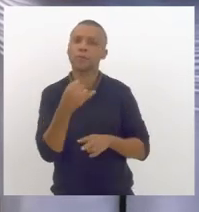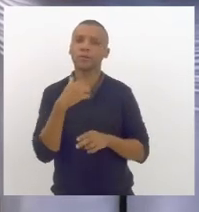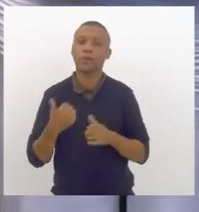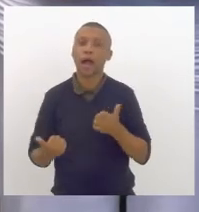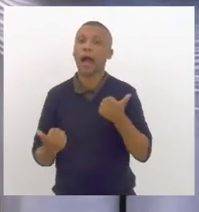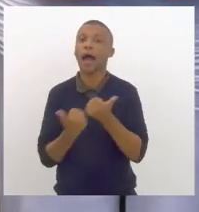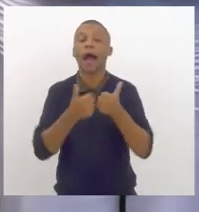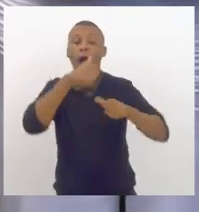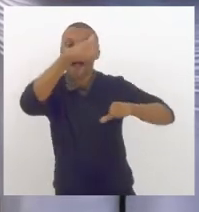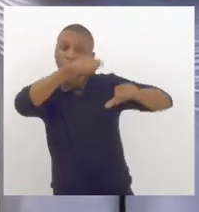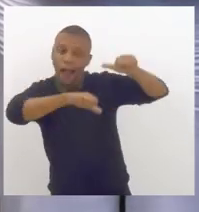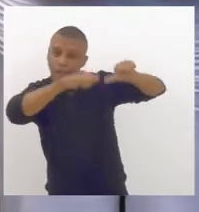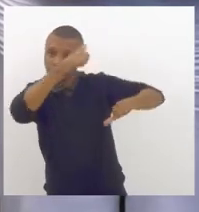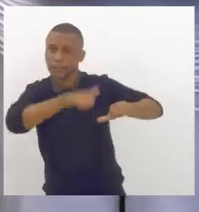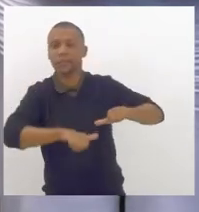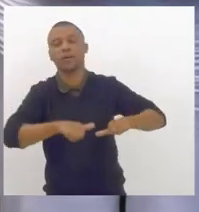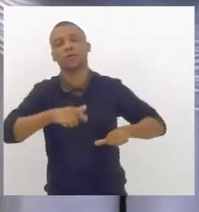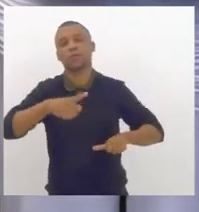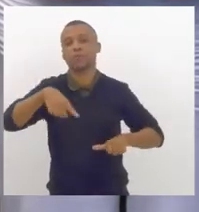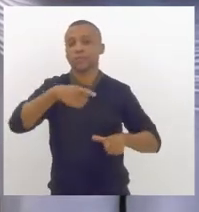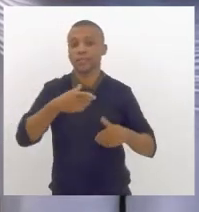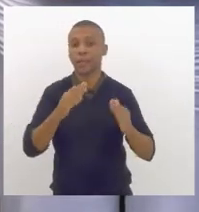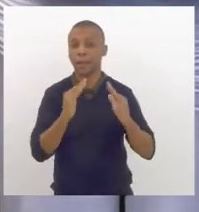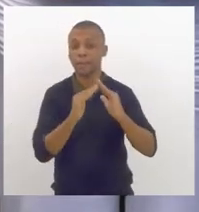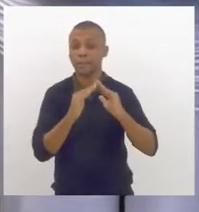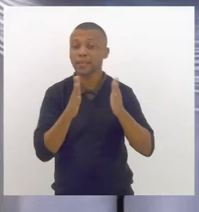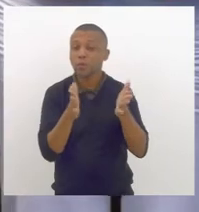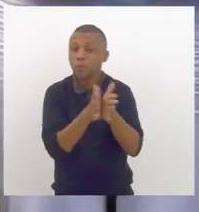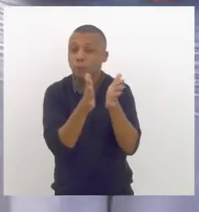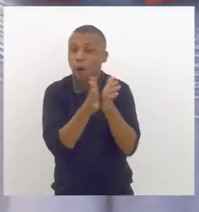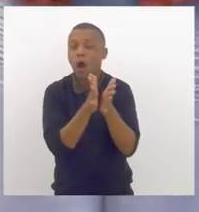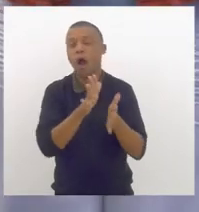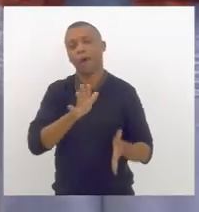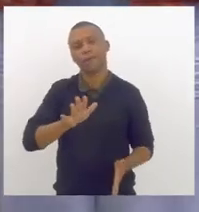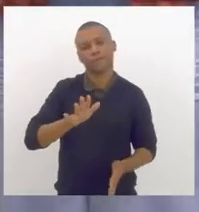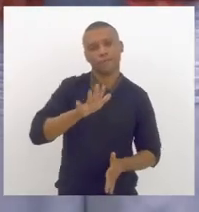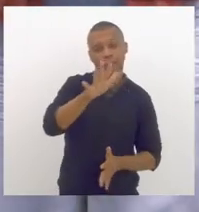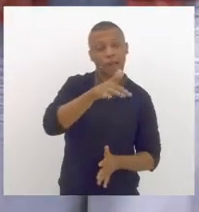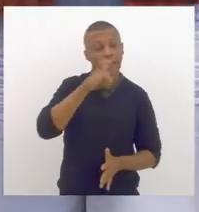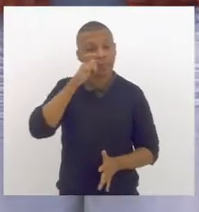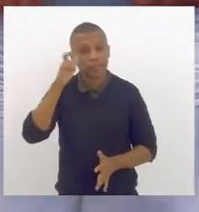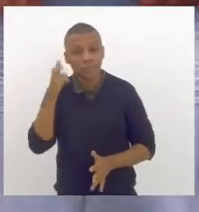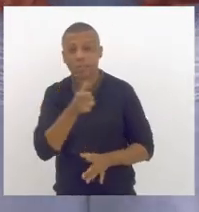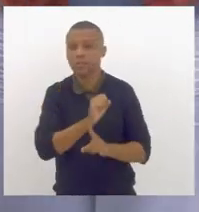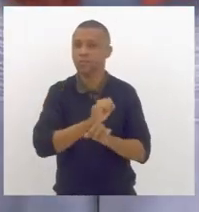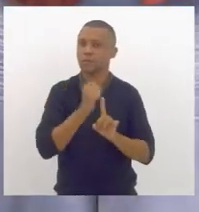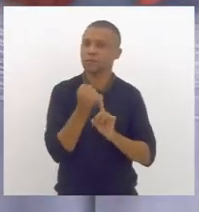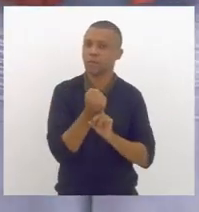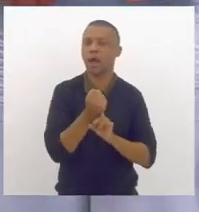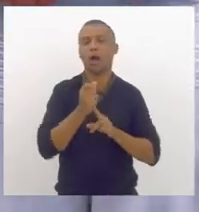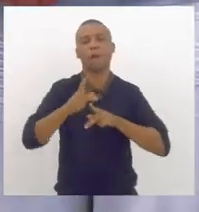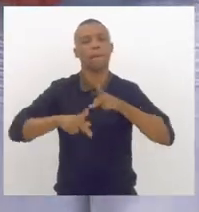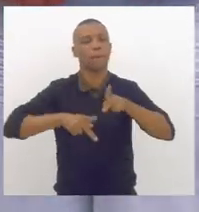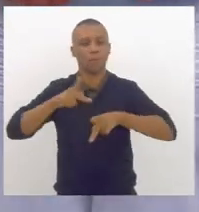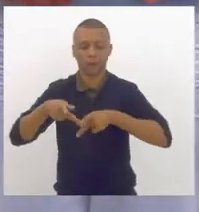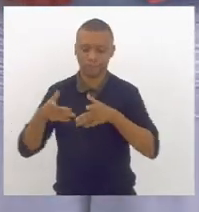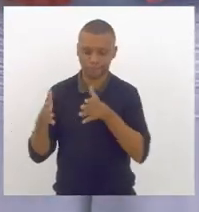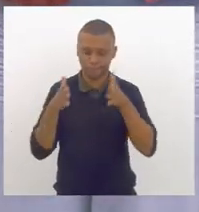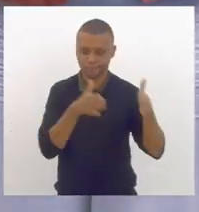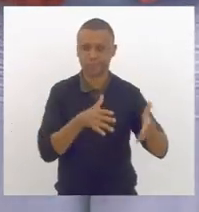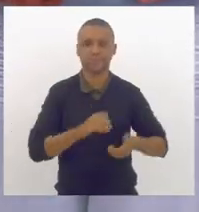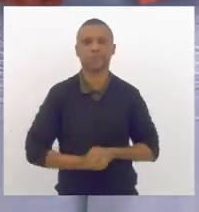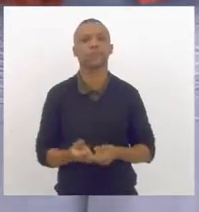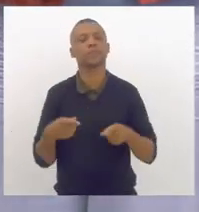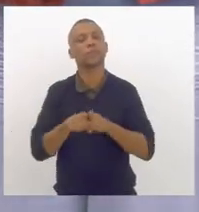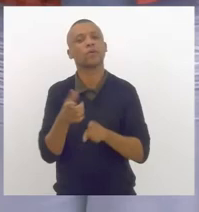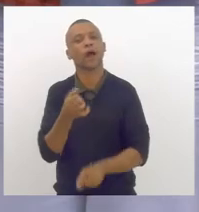assistência técnica nas habitações de interesse social e popular. E aí, senhor presidente, falar que,